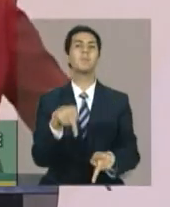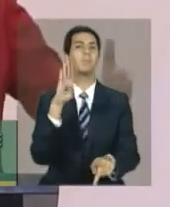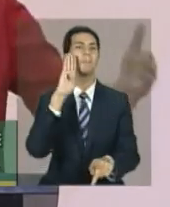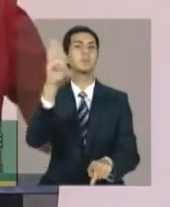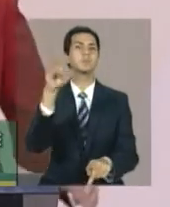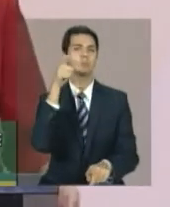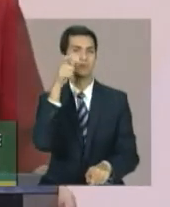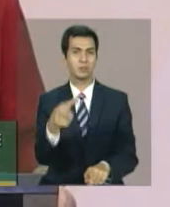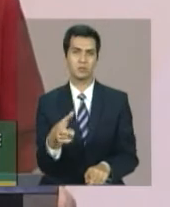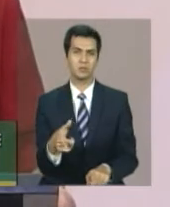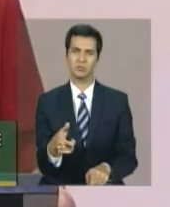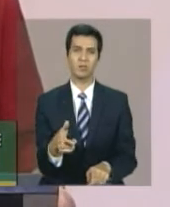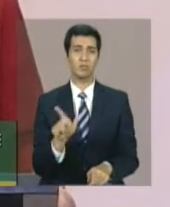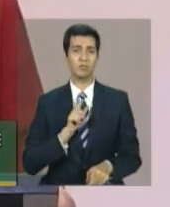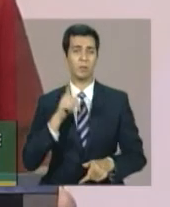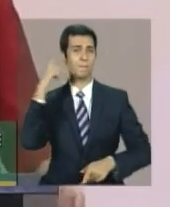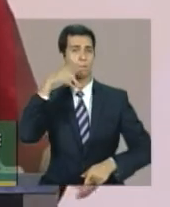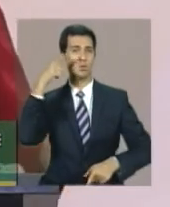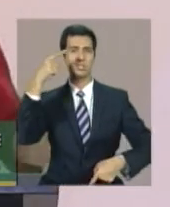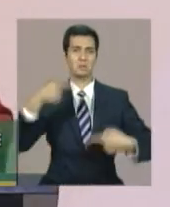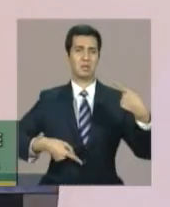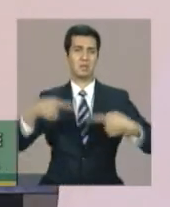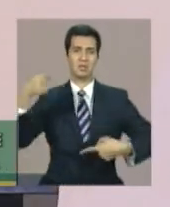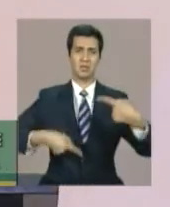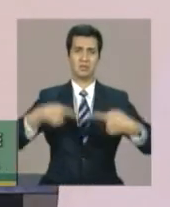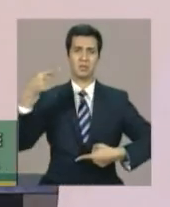uma briga política sem fim e